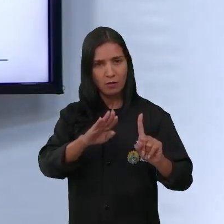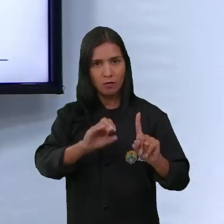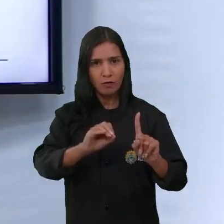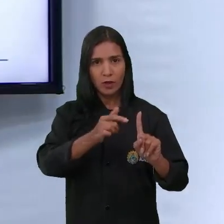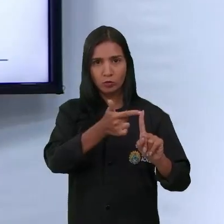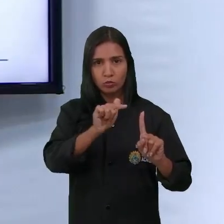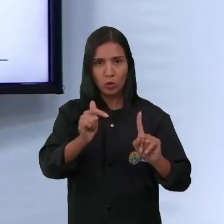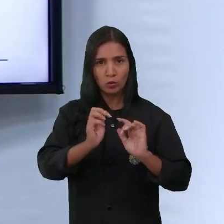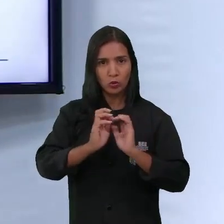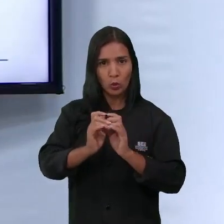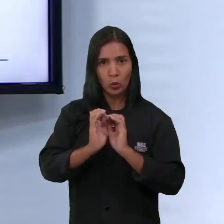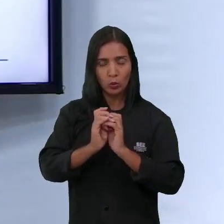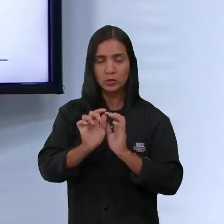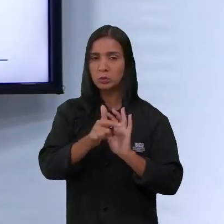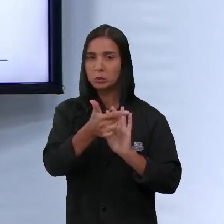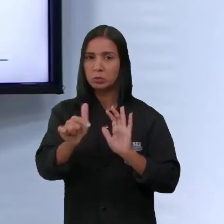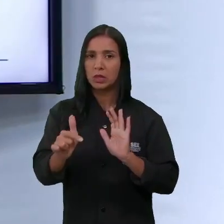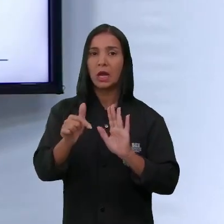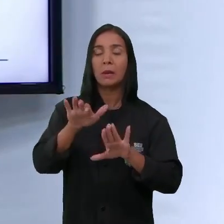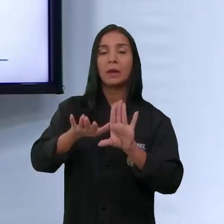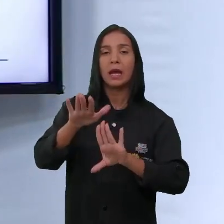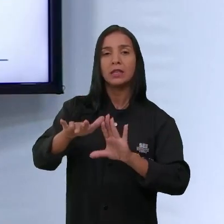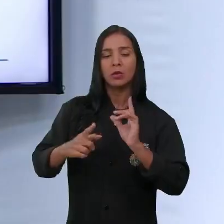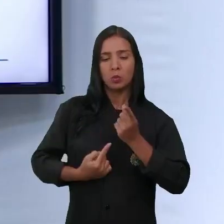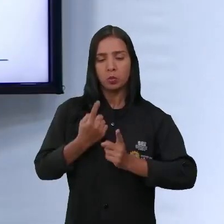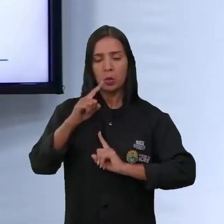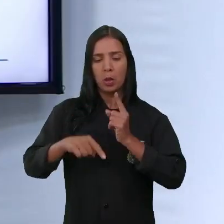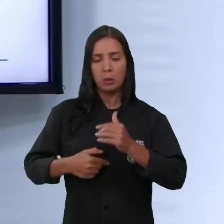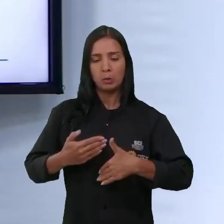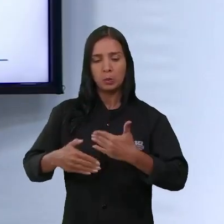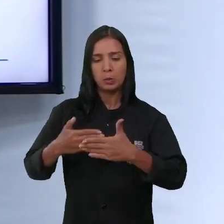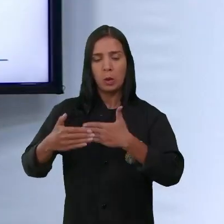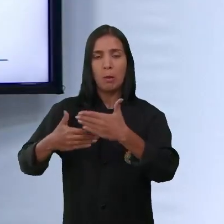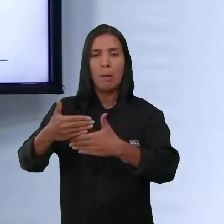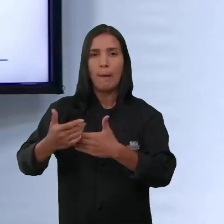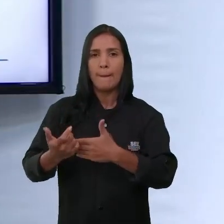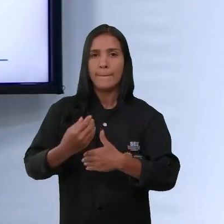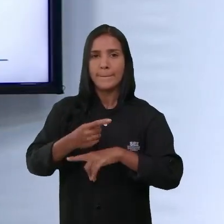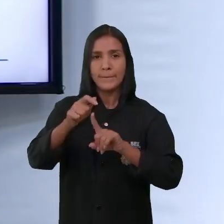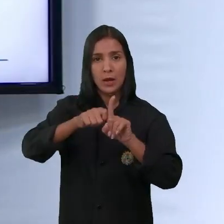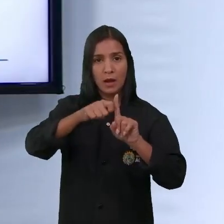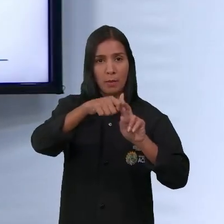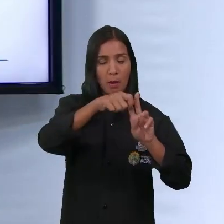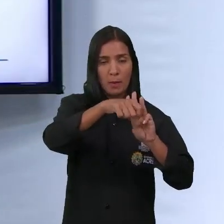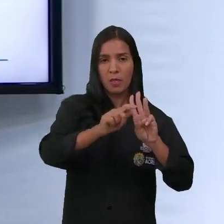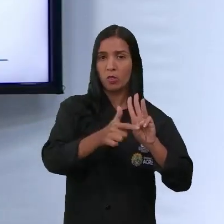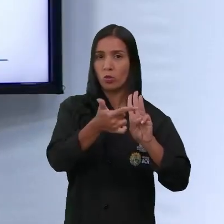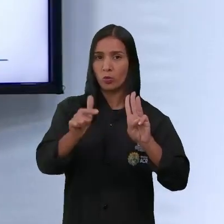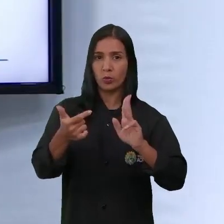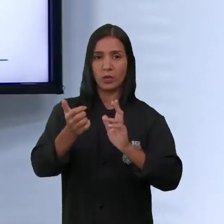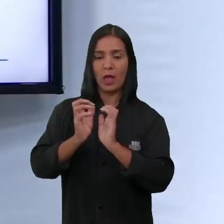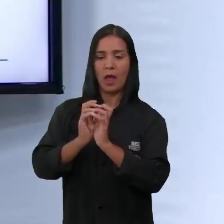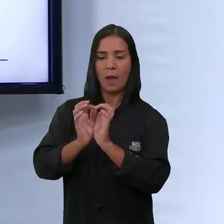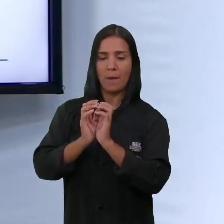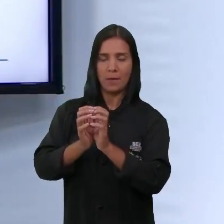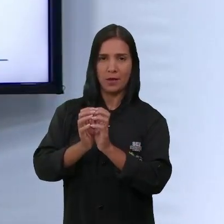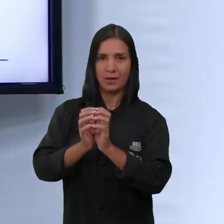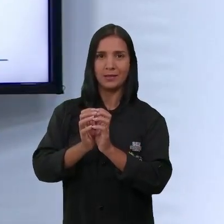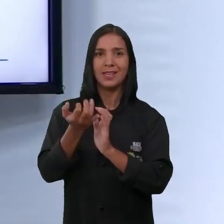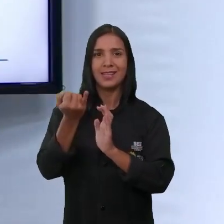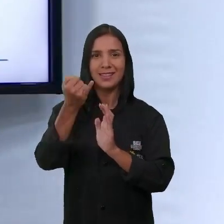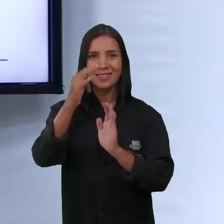não ocorre a formação cerebral da criança, ou quando, no período de